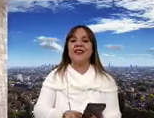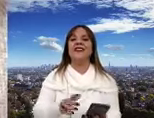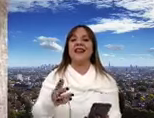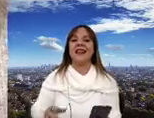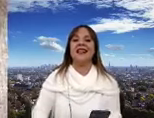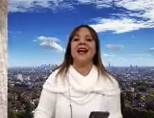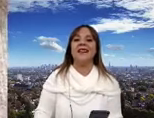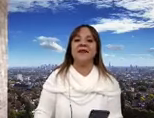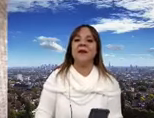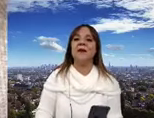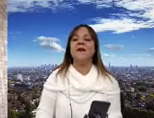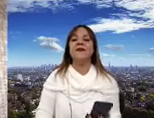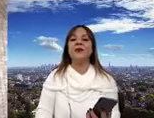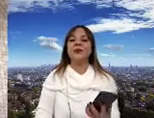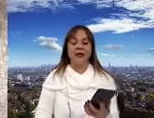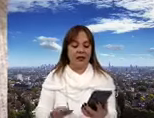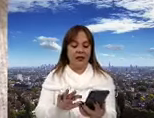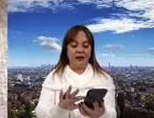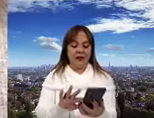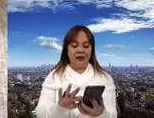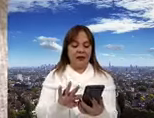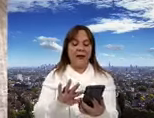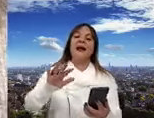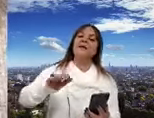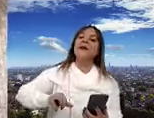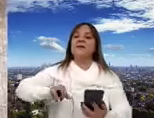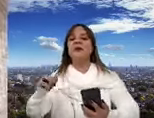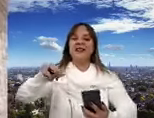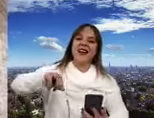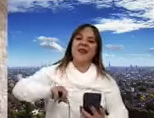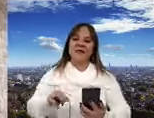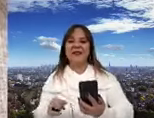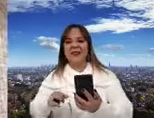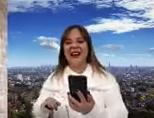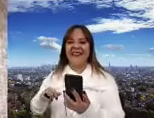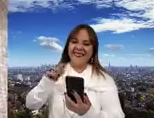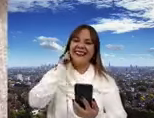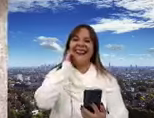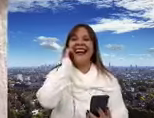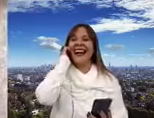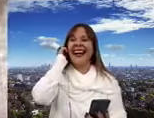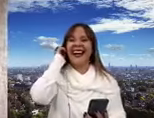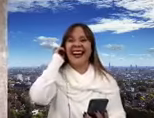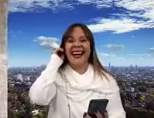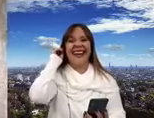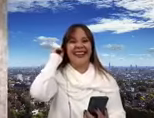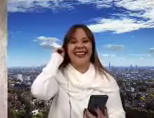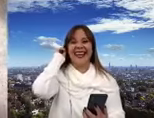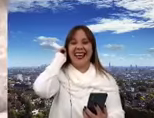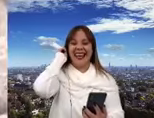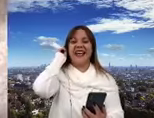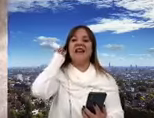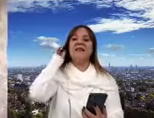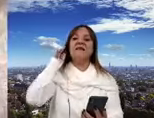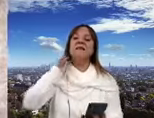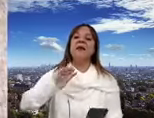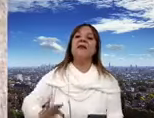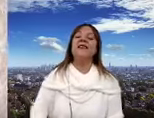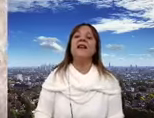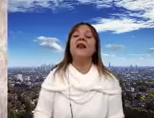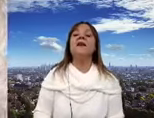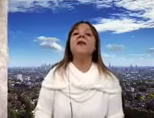criarem também. É uma peça muito linda. Parabéns pro casal. Muito legal. Obrigada. Né? Bom, então